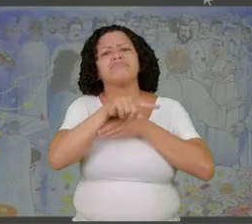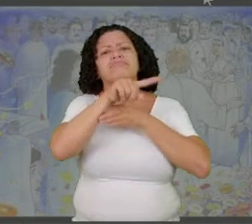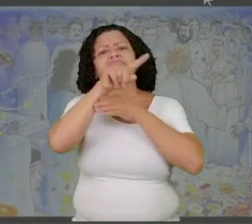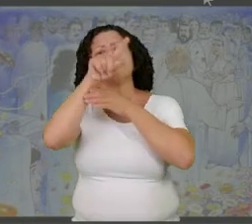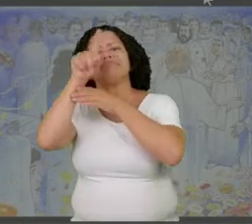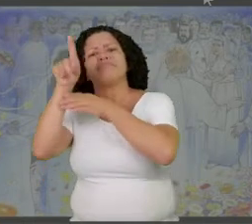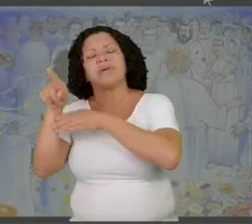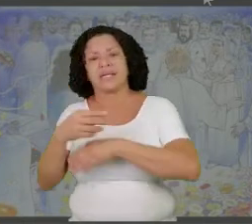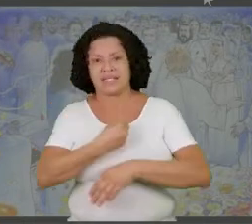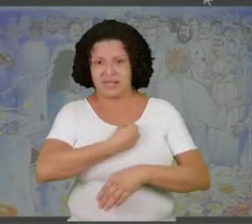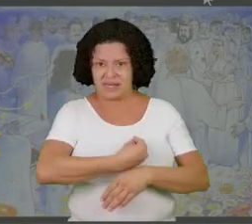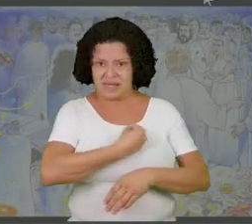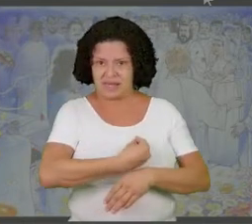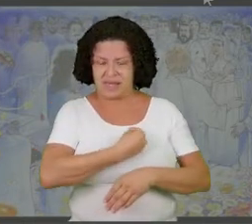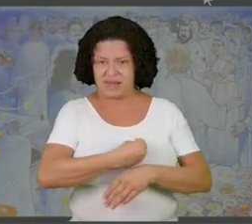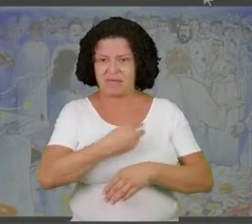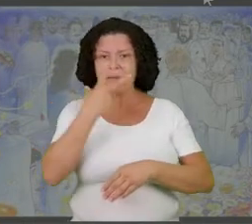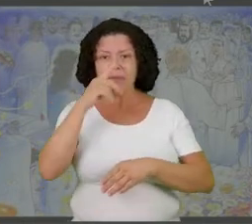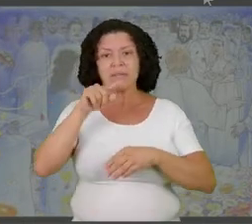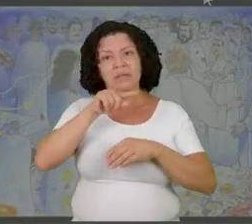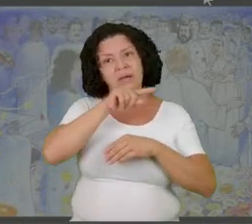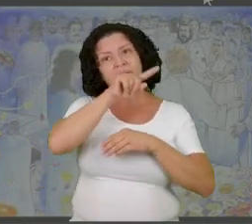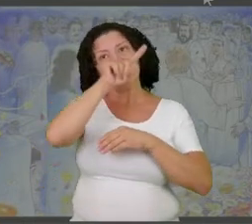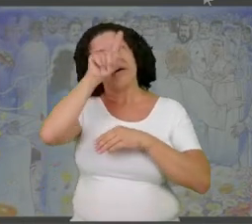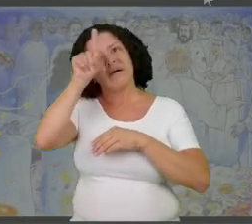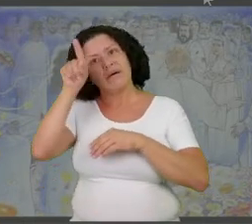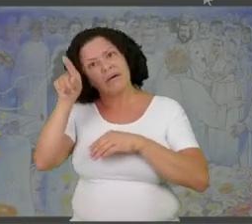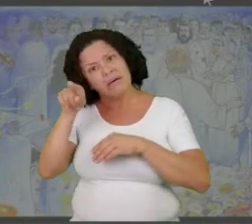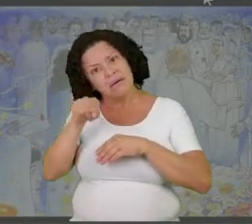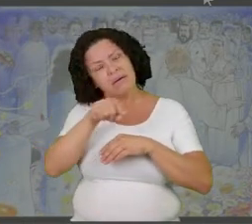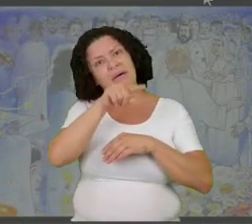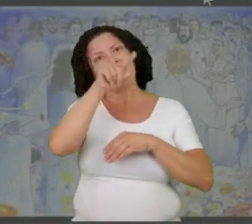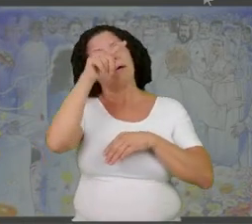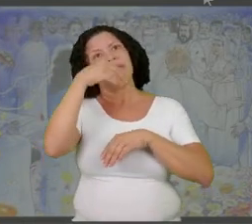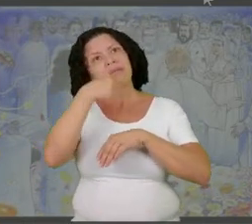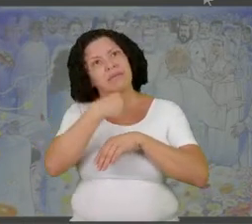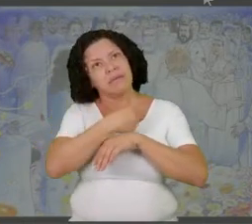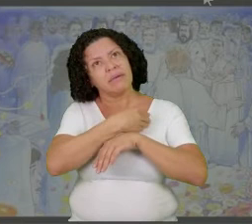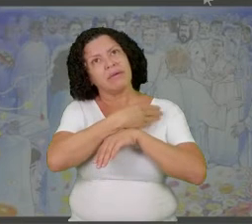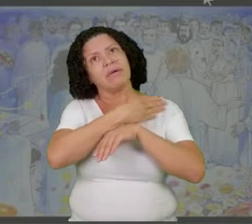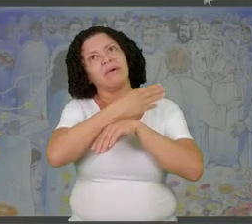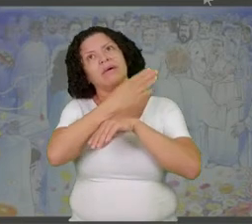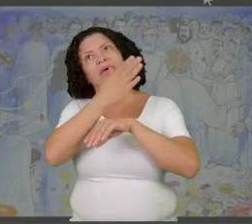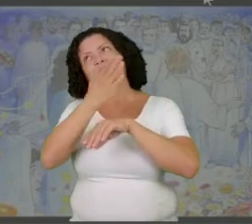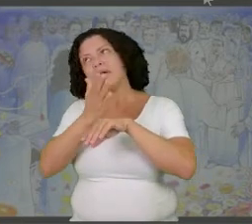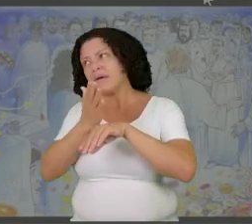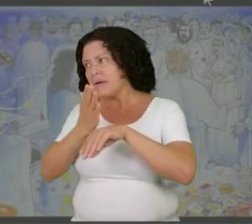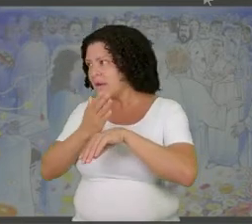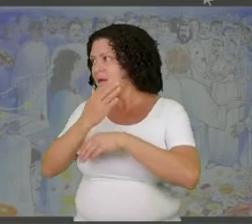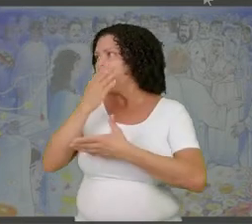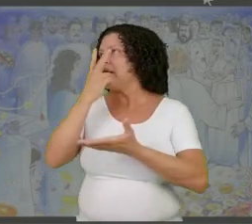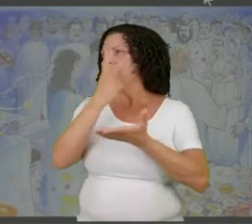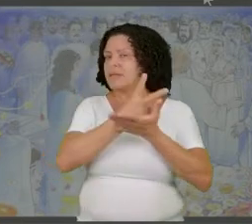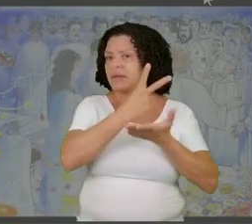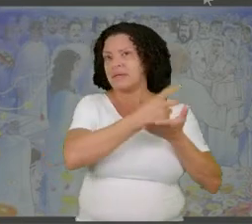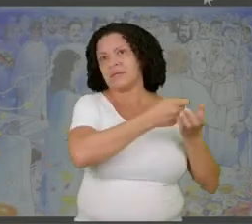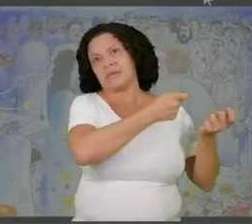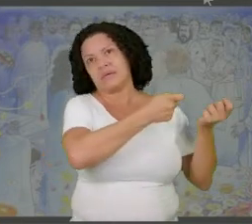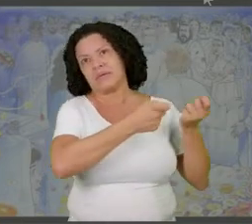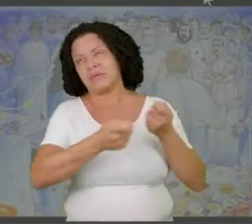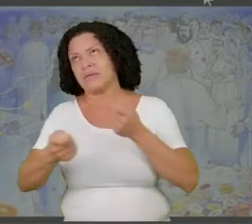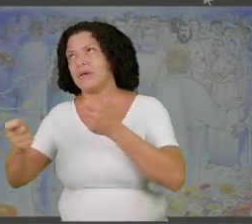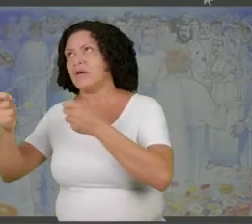da vida, né? Esse ciclo que estamos todo o tempo passando e repassando